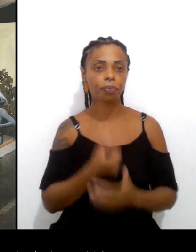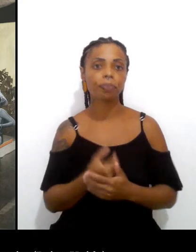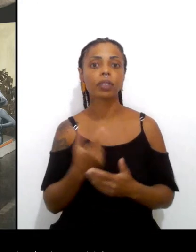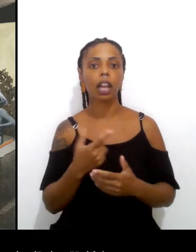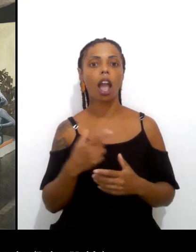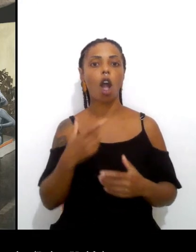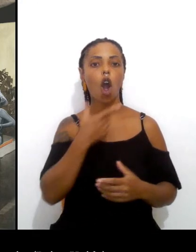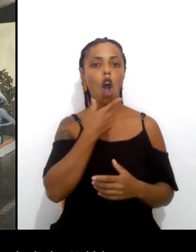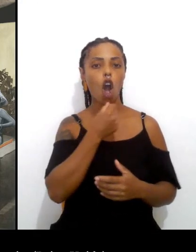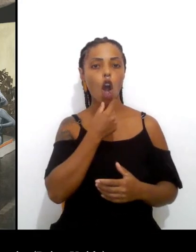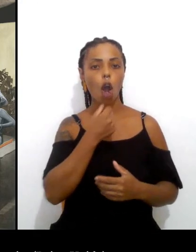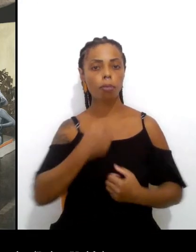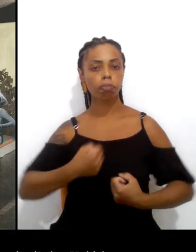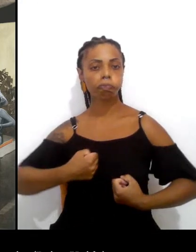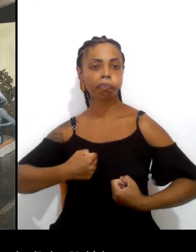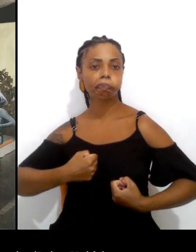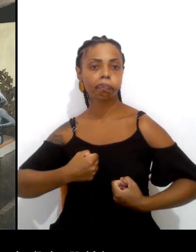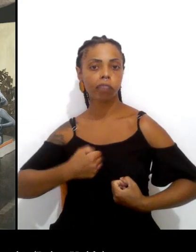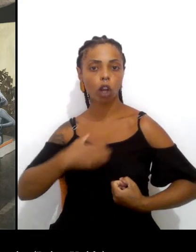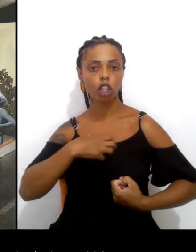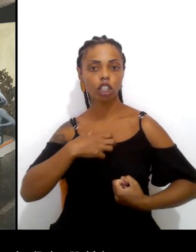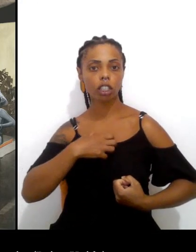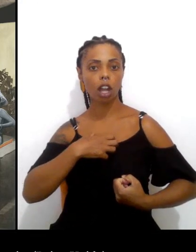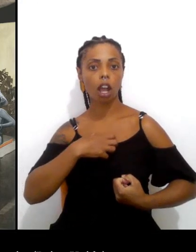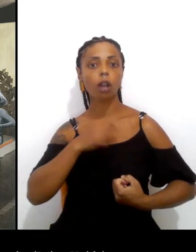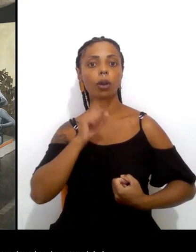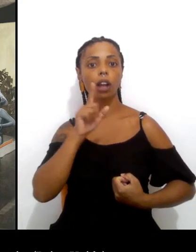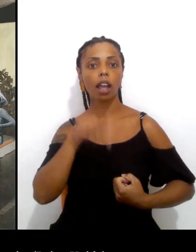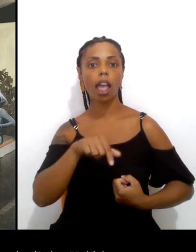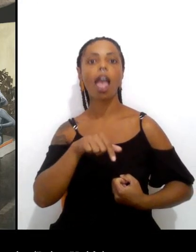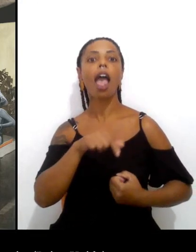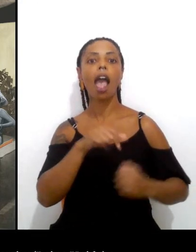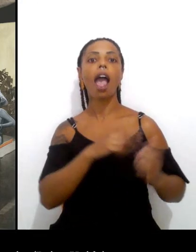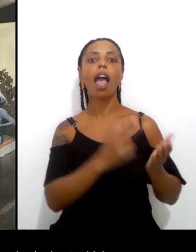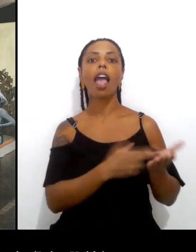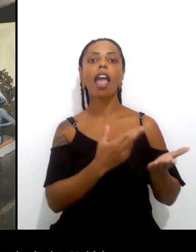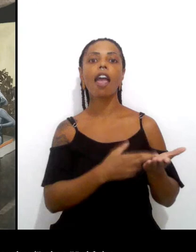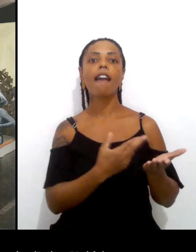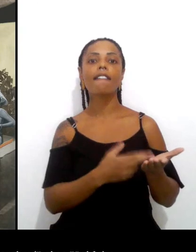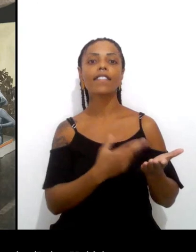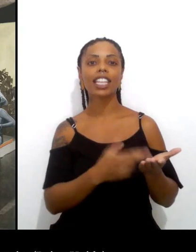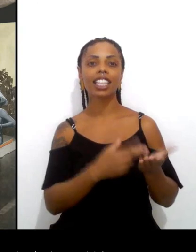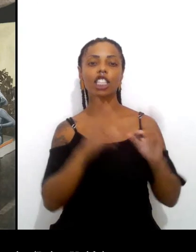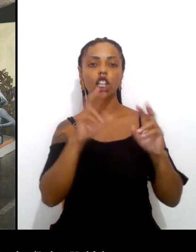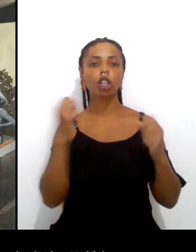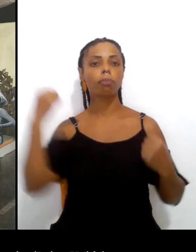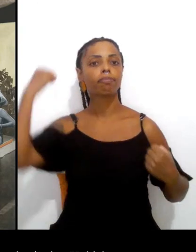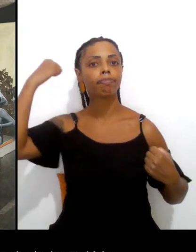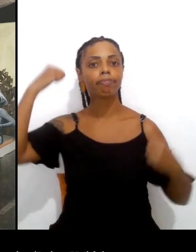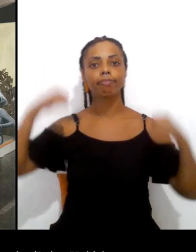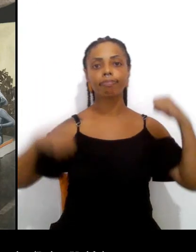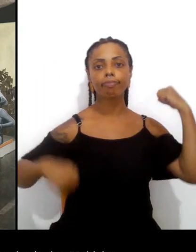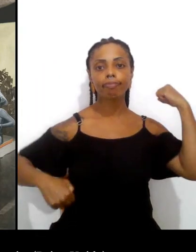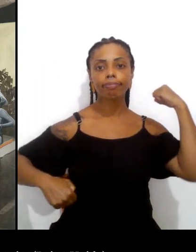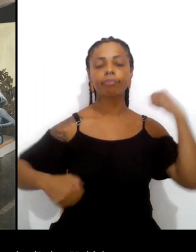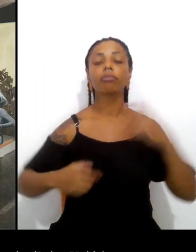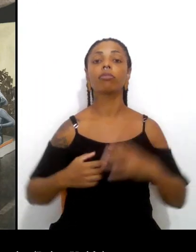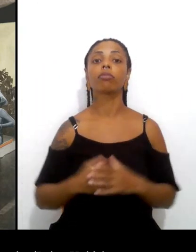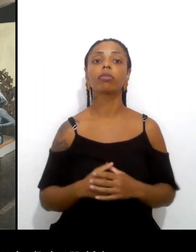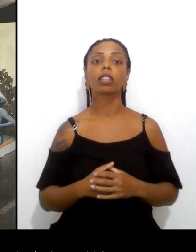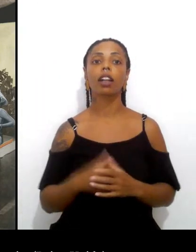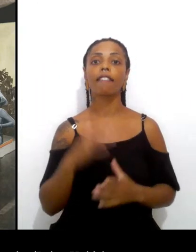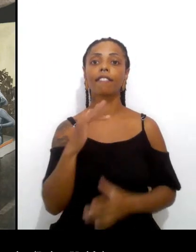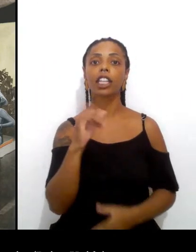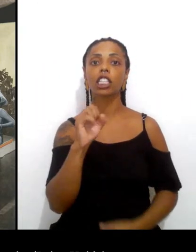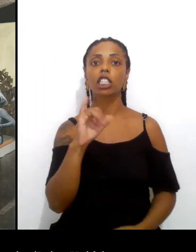músculoso ela sai de revistas de fisicultura trouxe isso de volta para